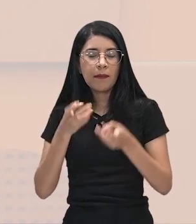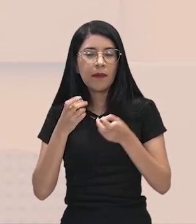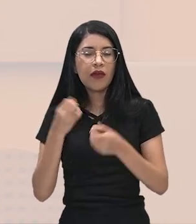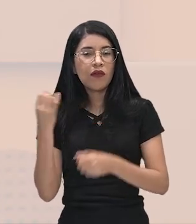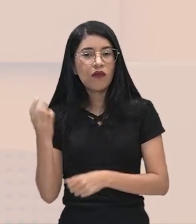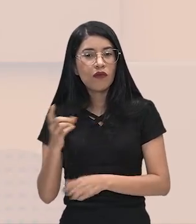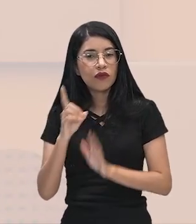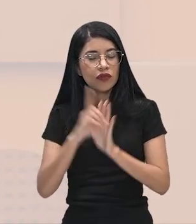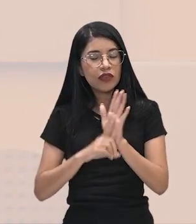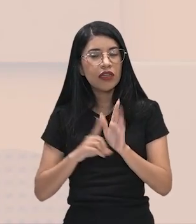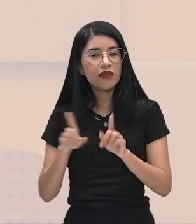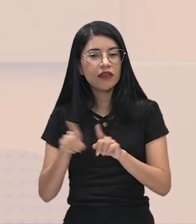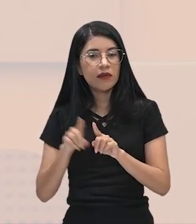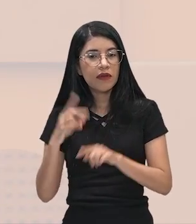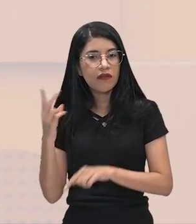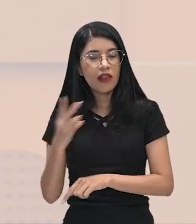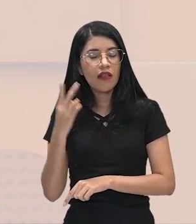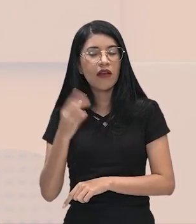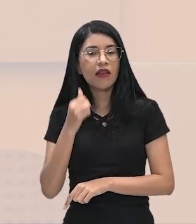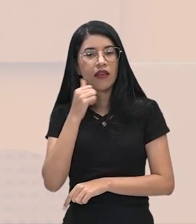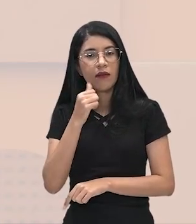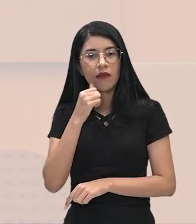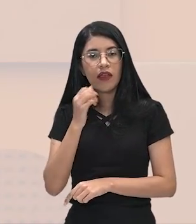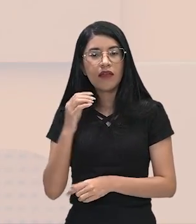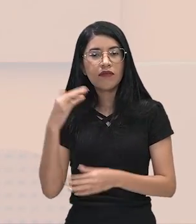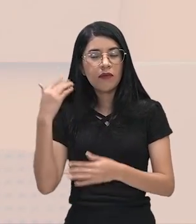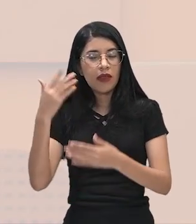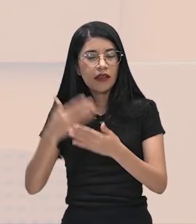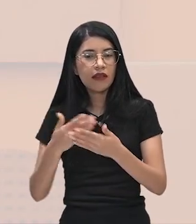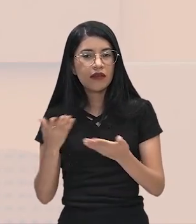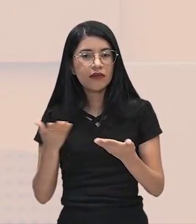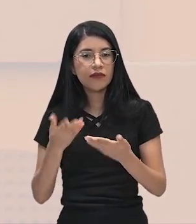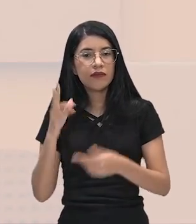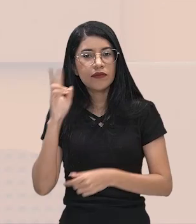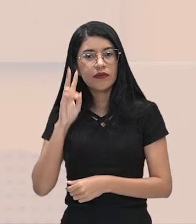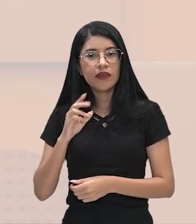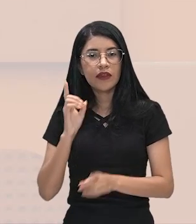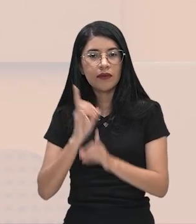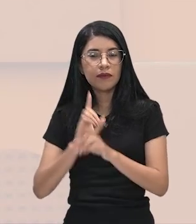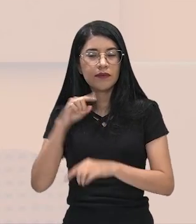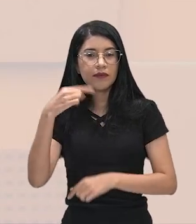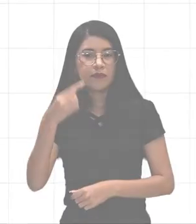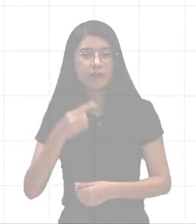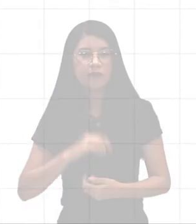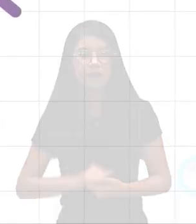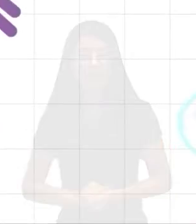valorizar cada vez mais essa mulher dentro da história, certo? Então, até a próxima!